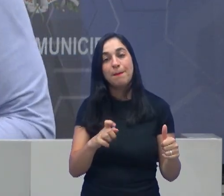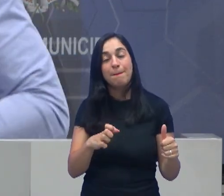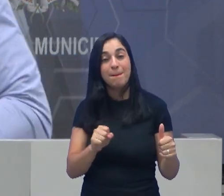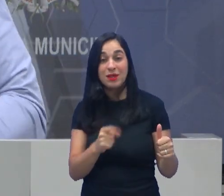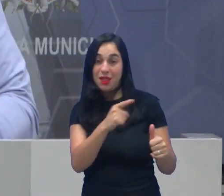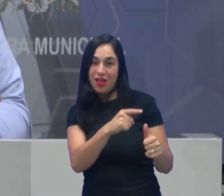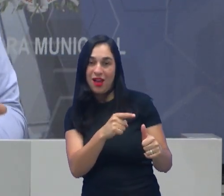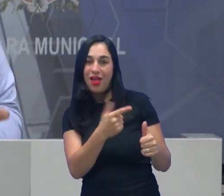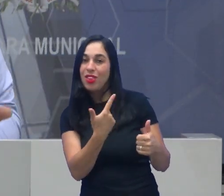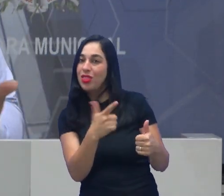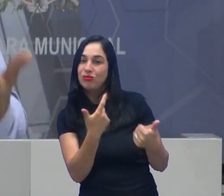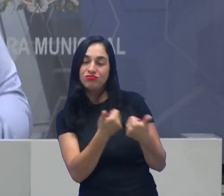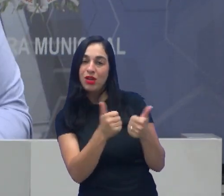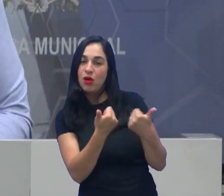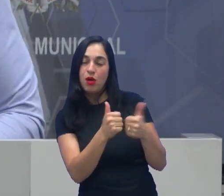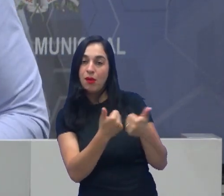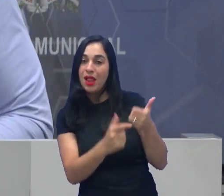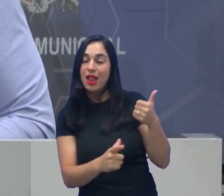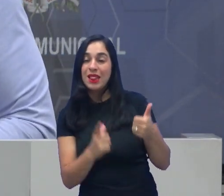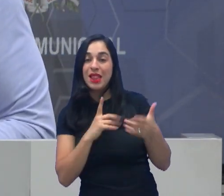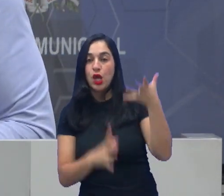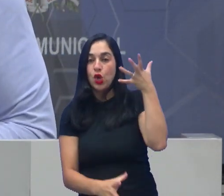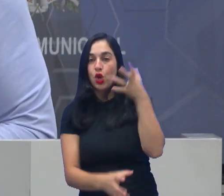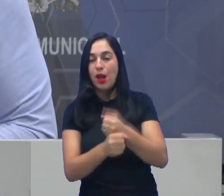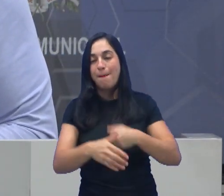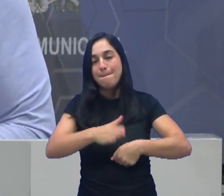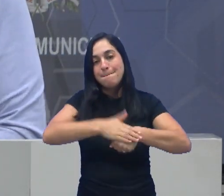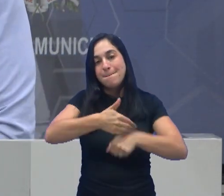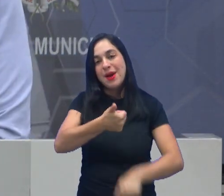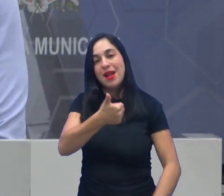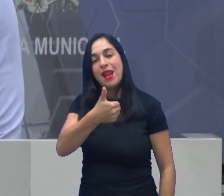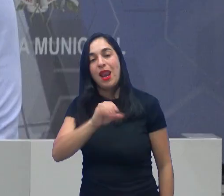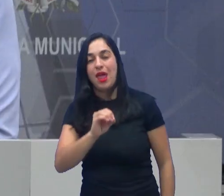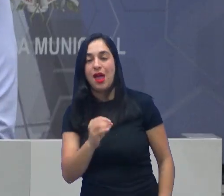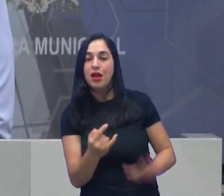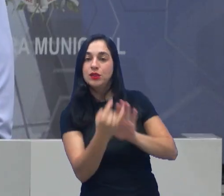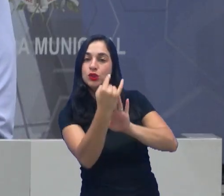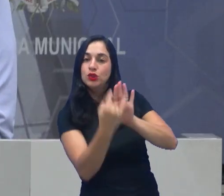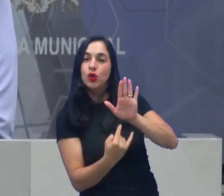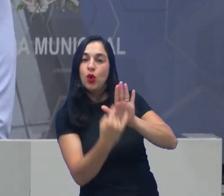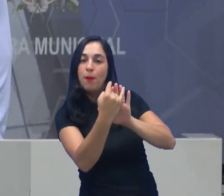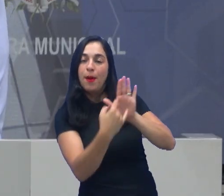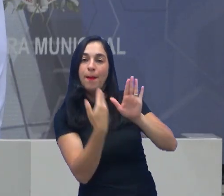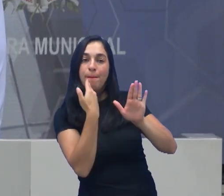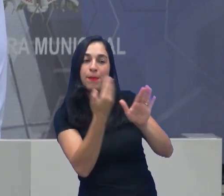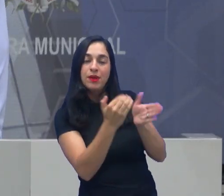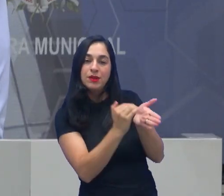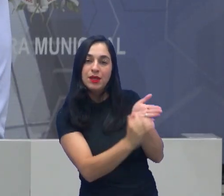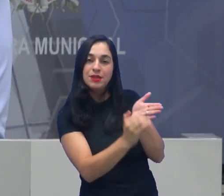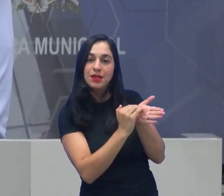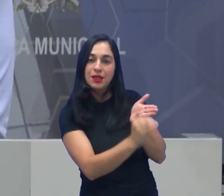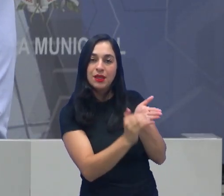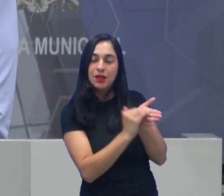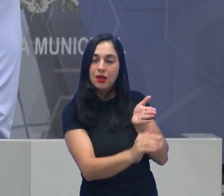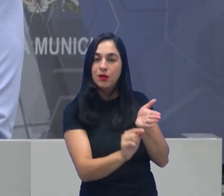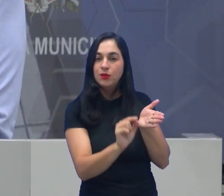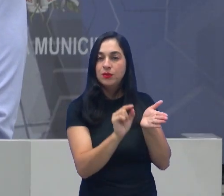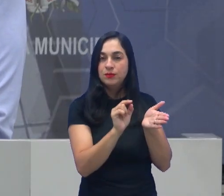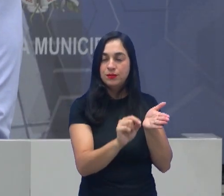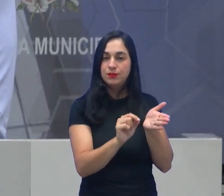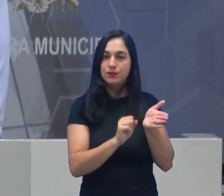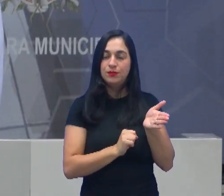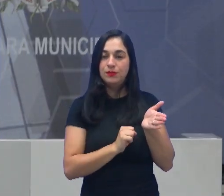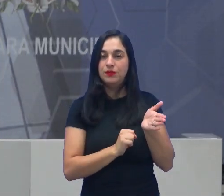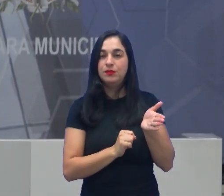de 10 requerimentos para a secretaria responsável, pedindo que retorne o